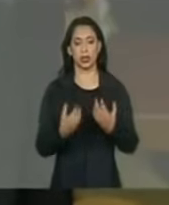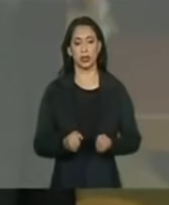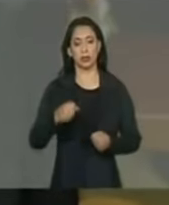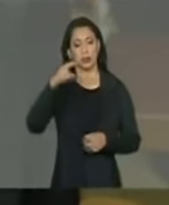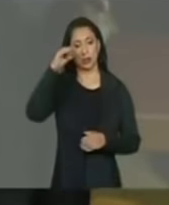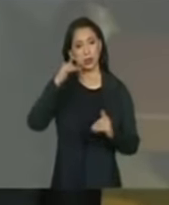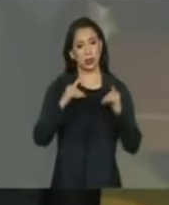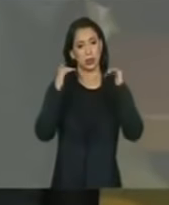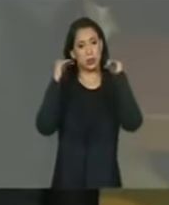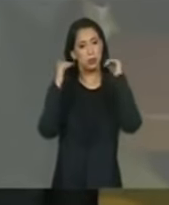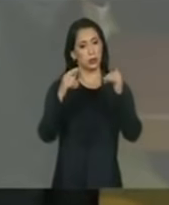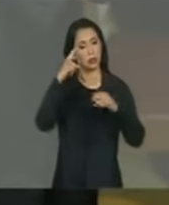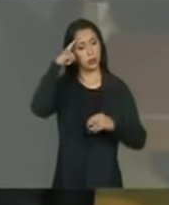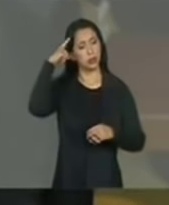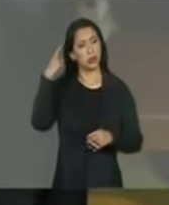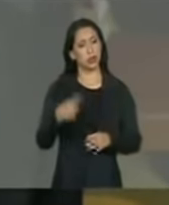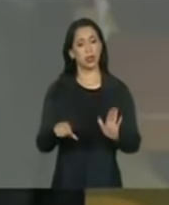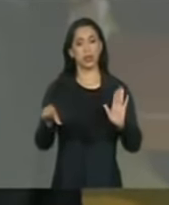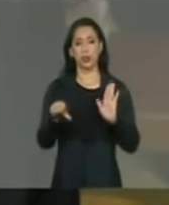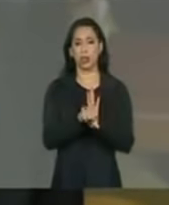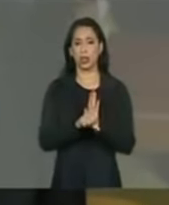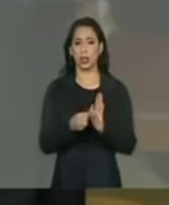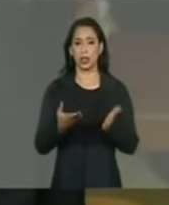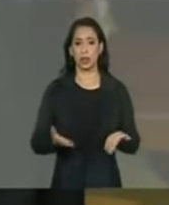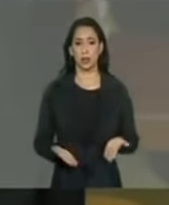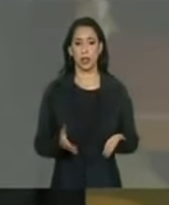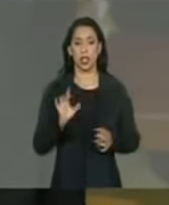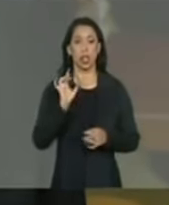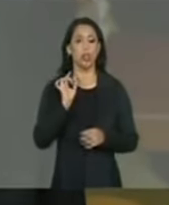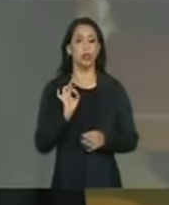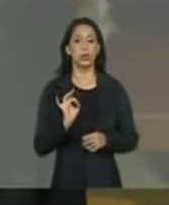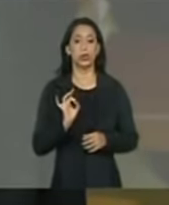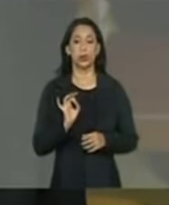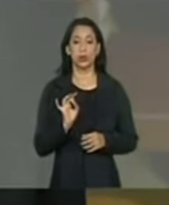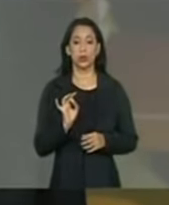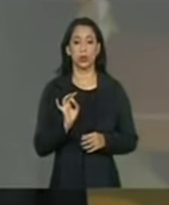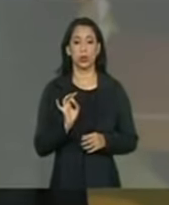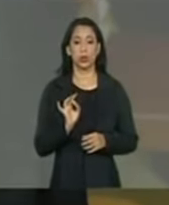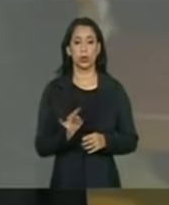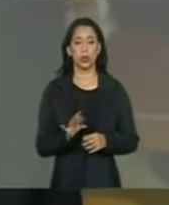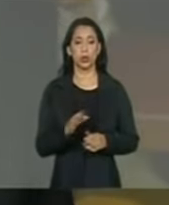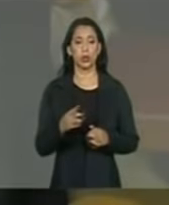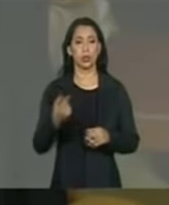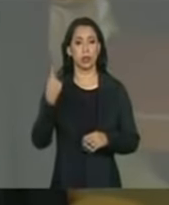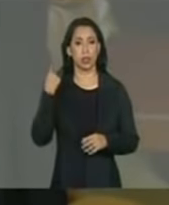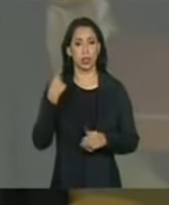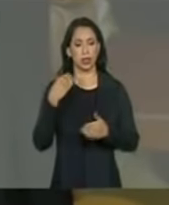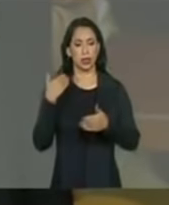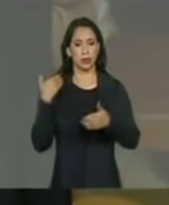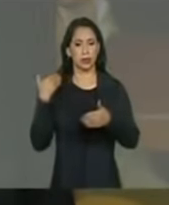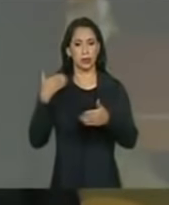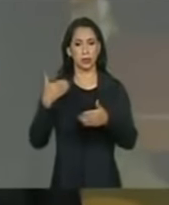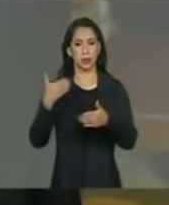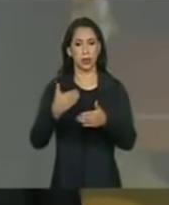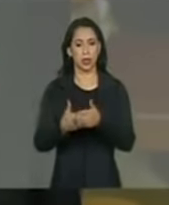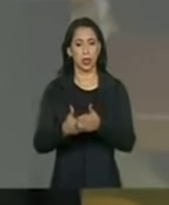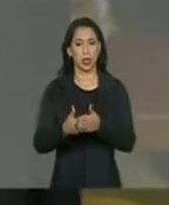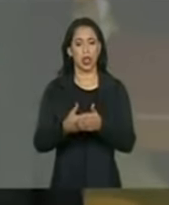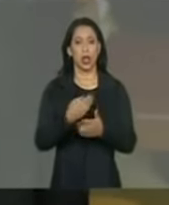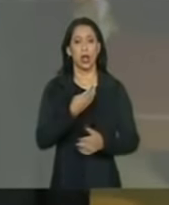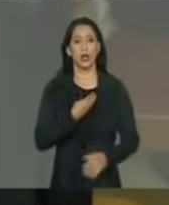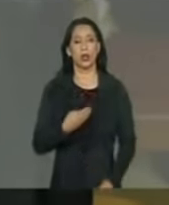em tais crimes bastaram portanto naquele período durante o governo médici